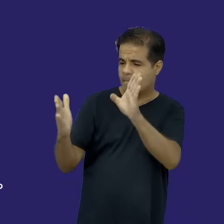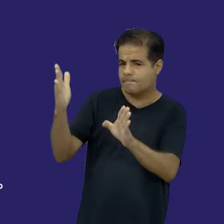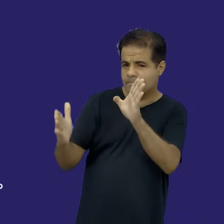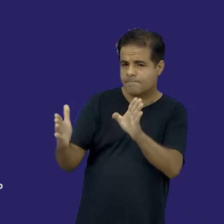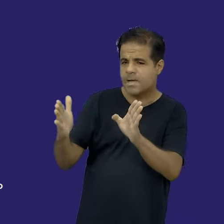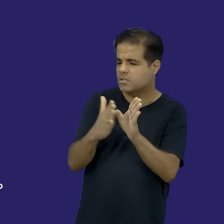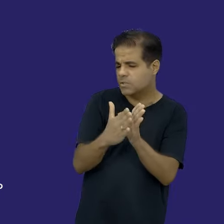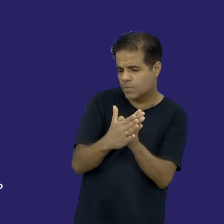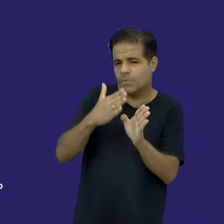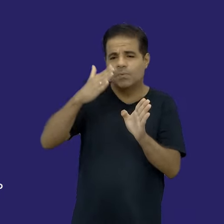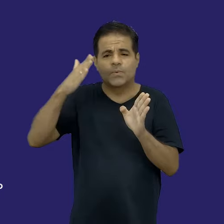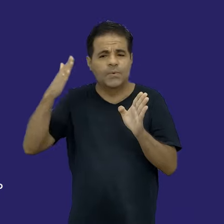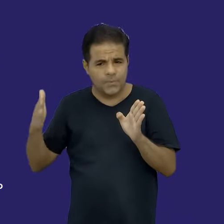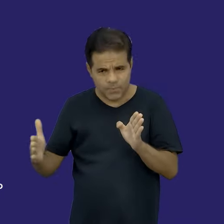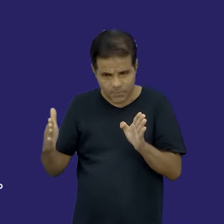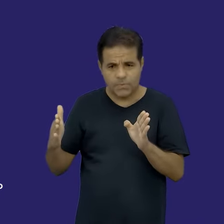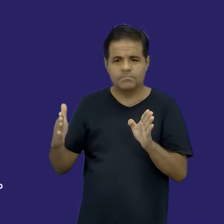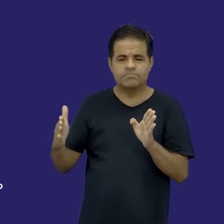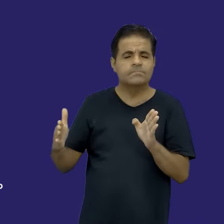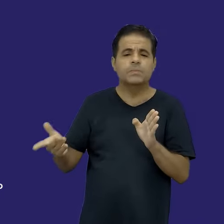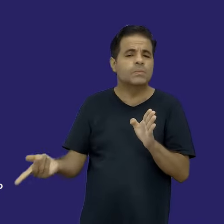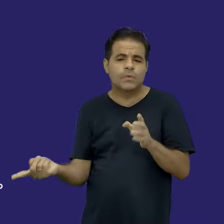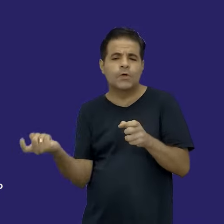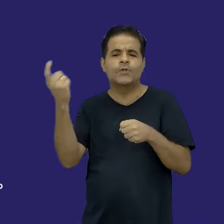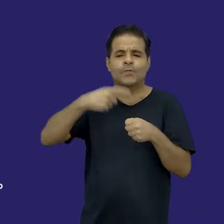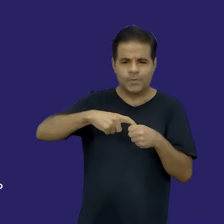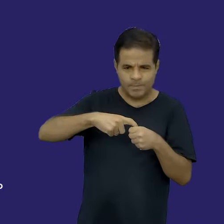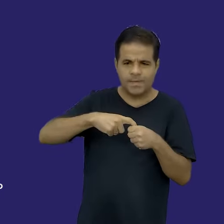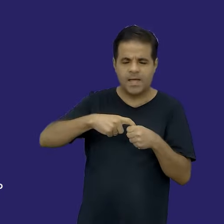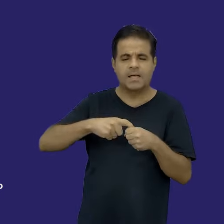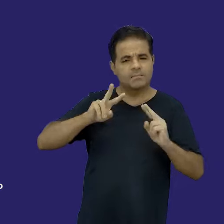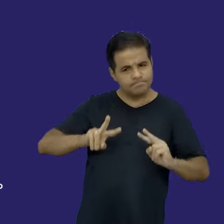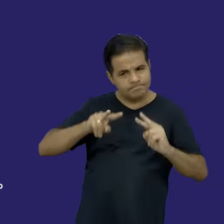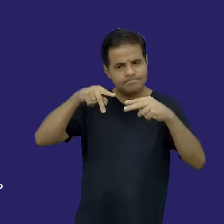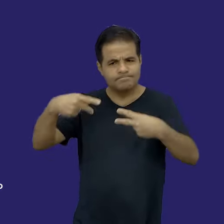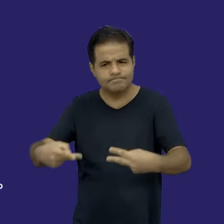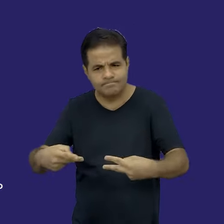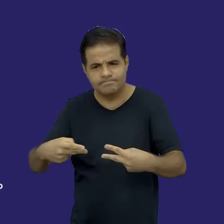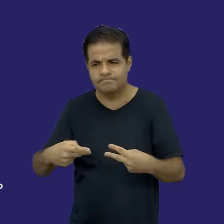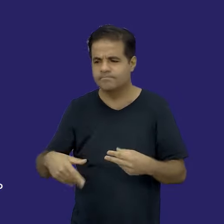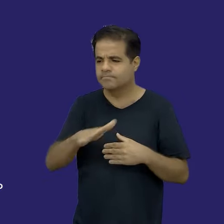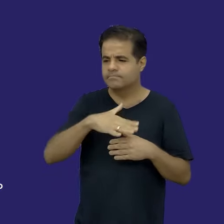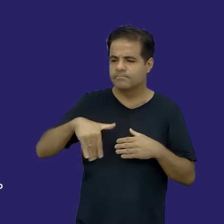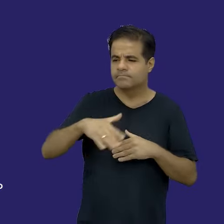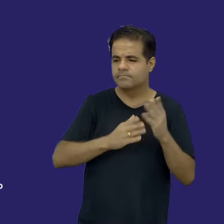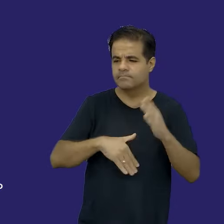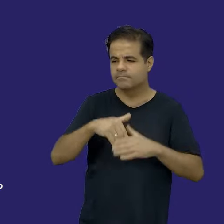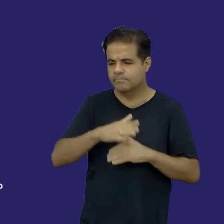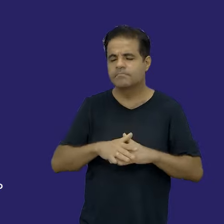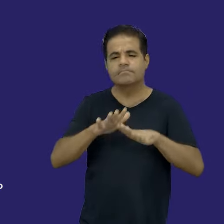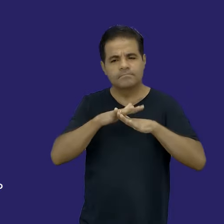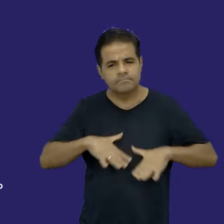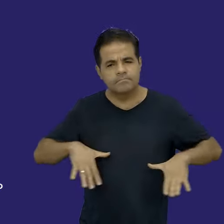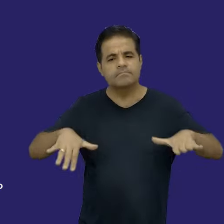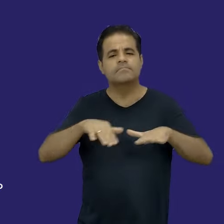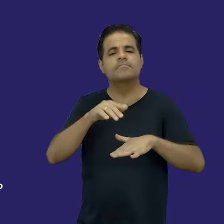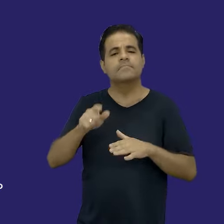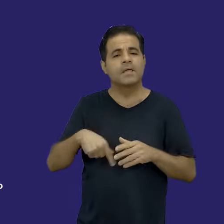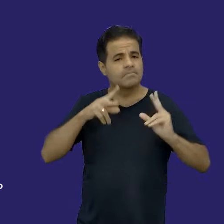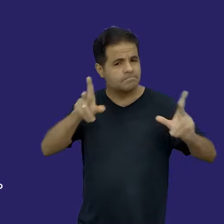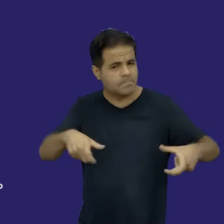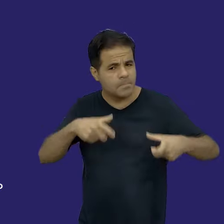primeiro momento que nós tivemos, falando sobre a retomada da transmissão de etapa, nós temos o nosso segundo momento, que é